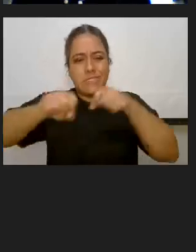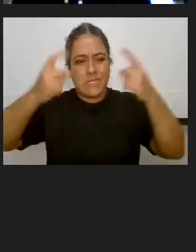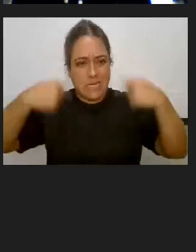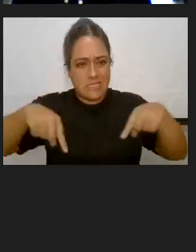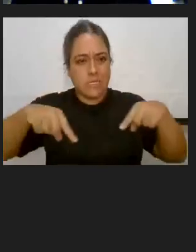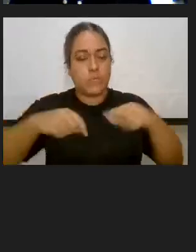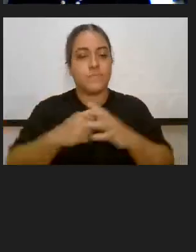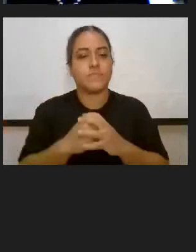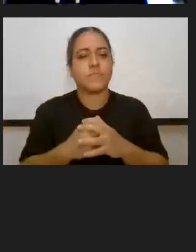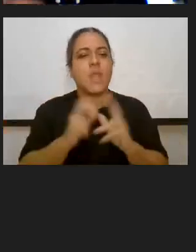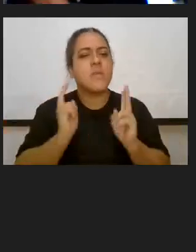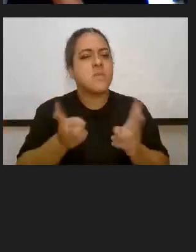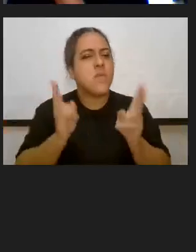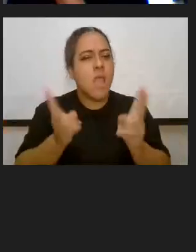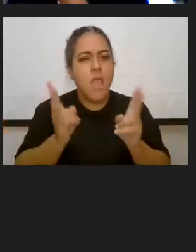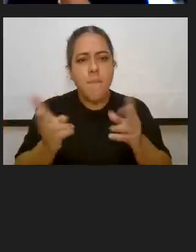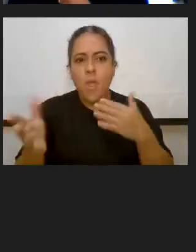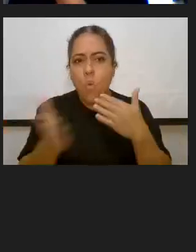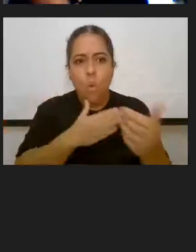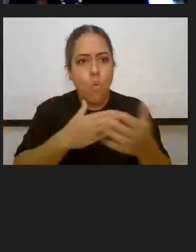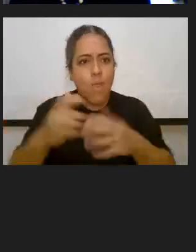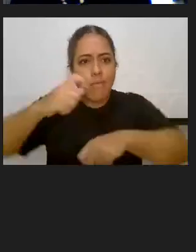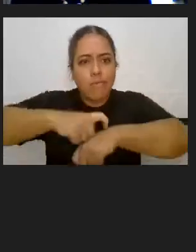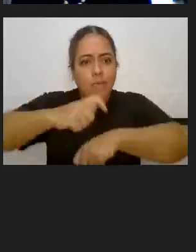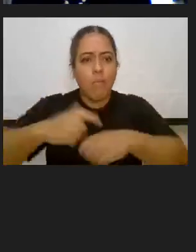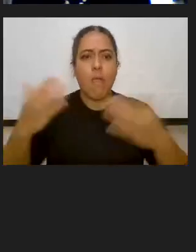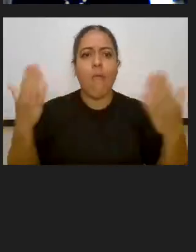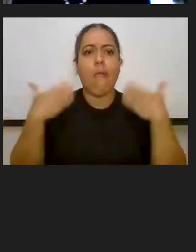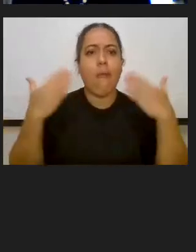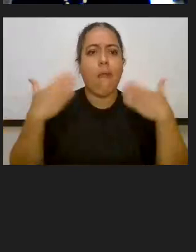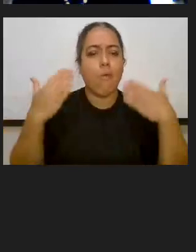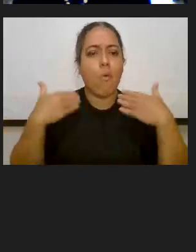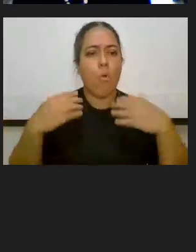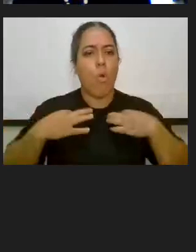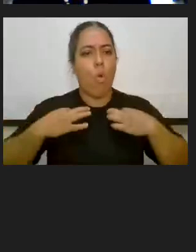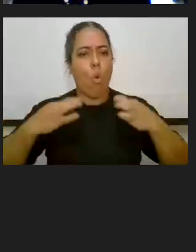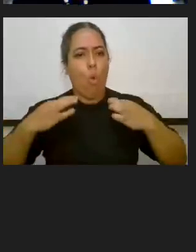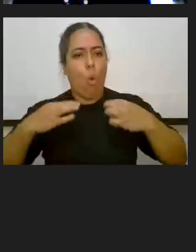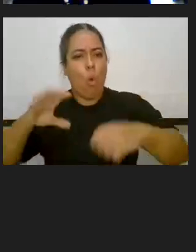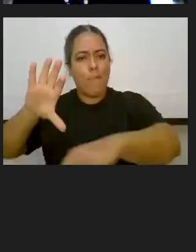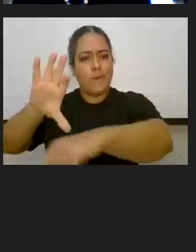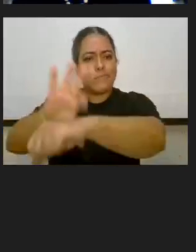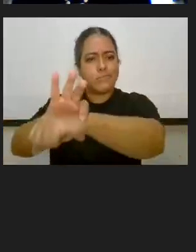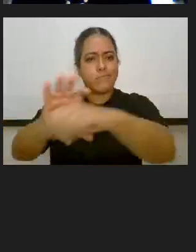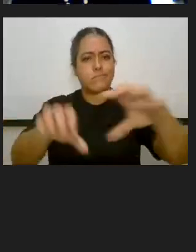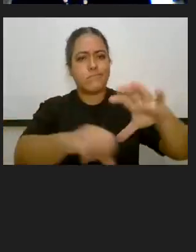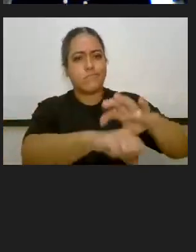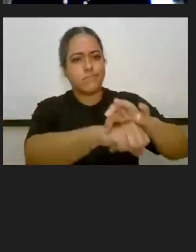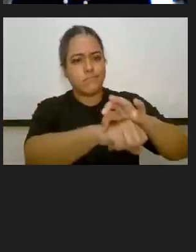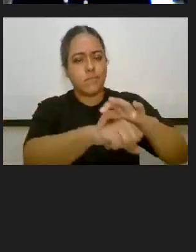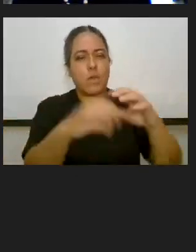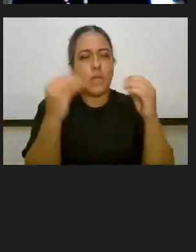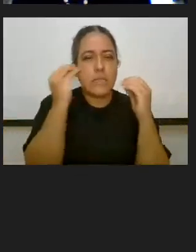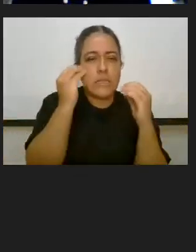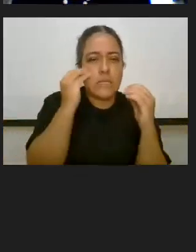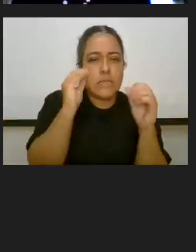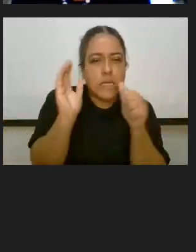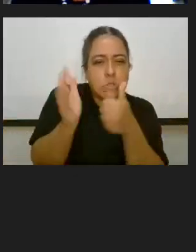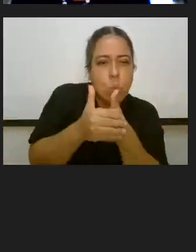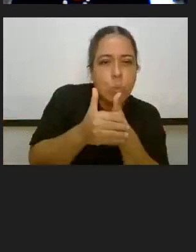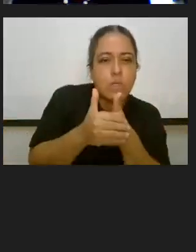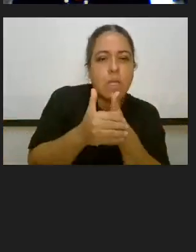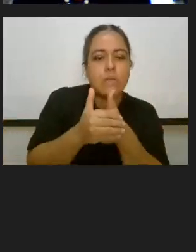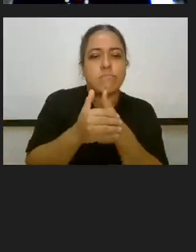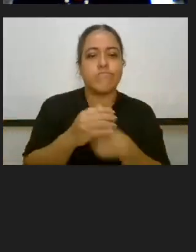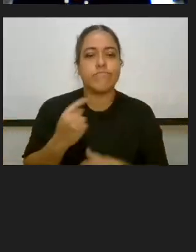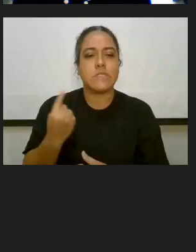roupas compridas no calor ou tentativas de esconder partes do corpo. Isolamento, mudanças bruscas